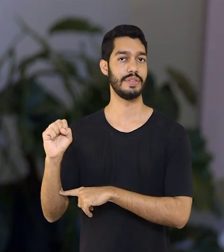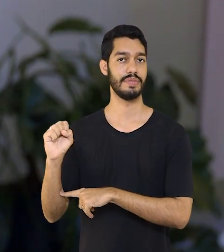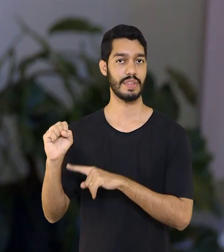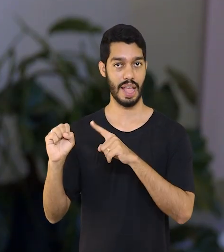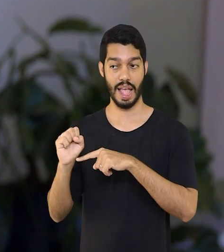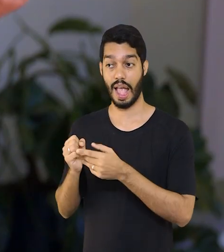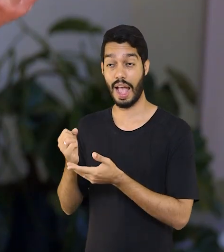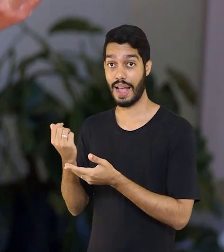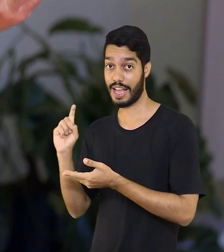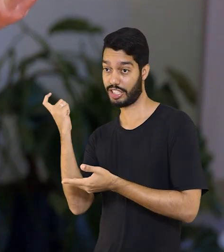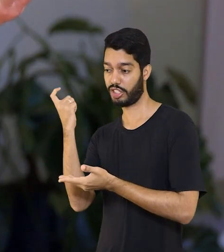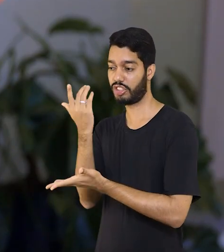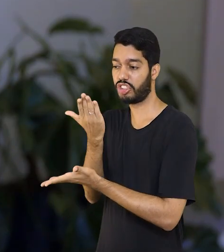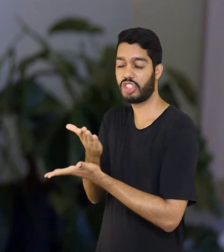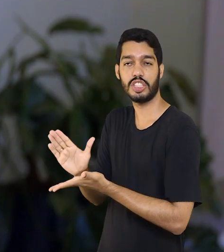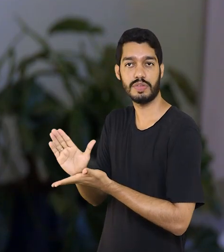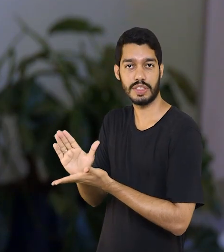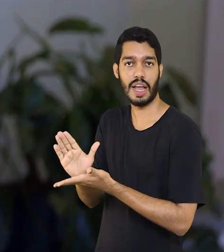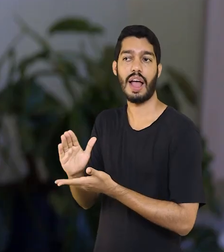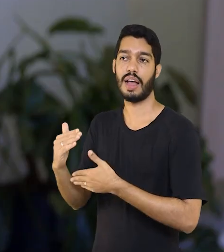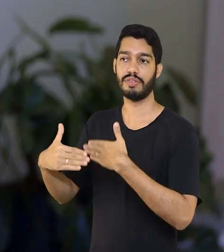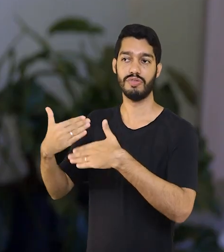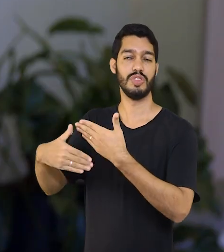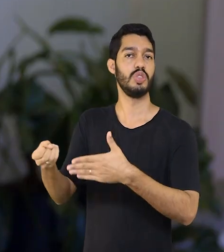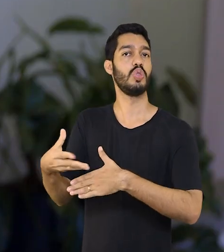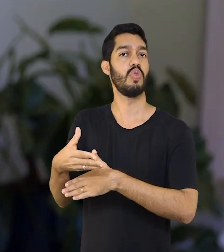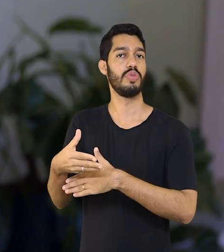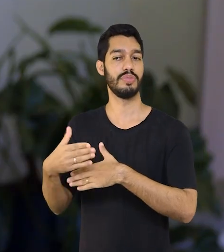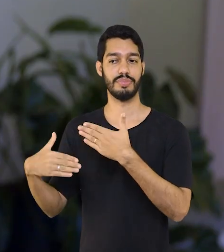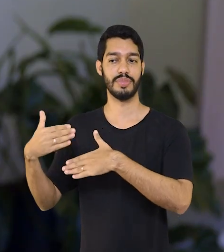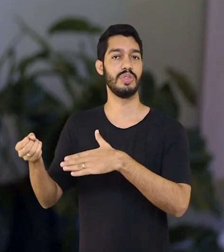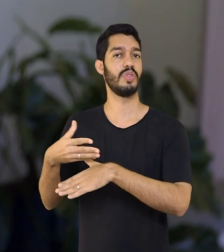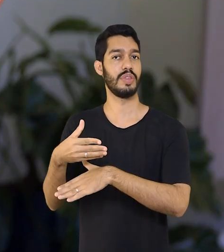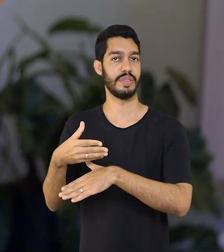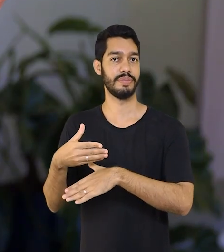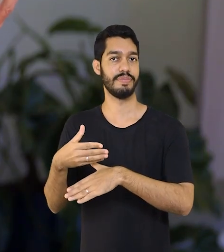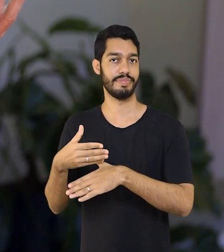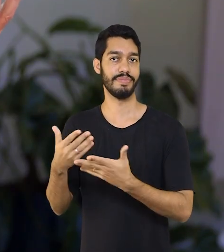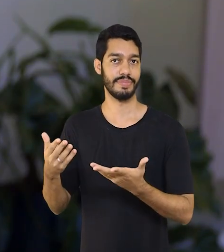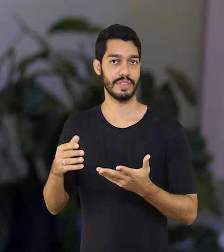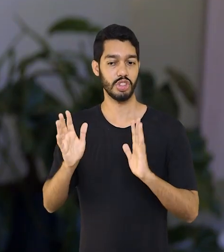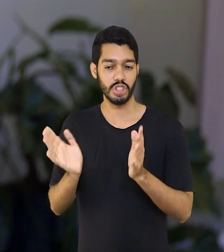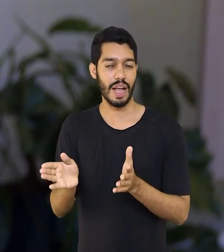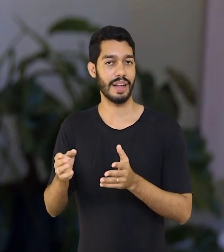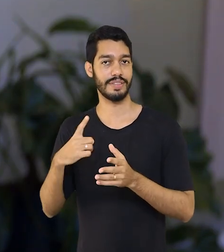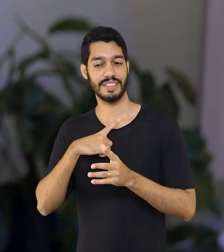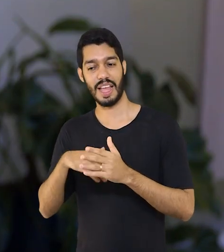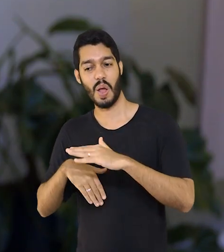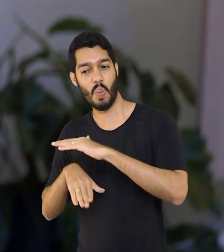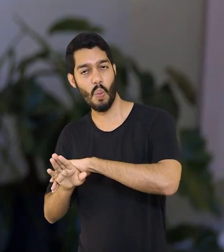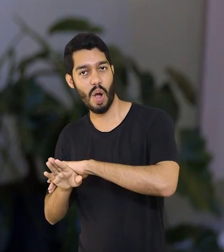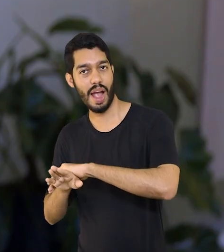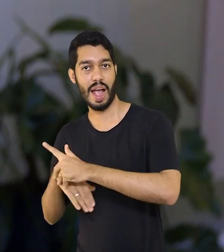Desenvolvimento. Desfazer um envolvimento. Development. Desfazer o que está